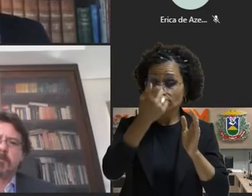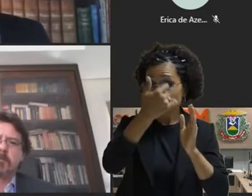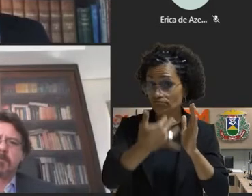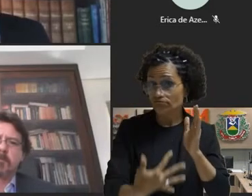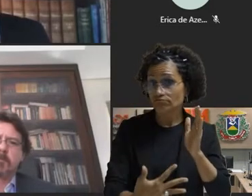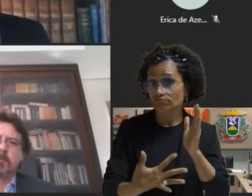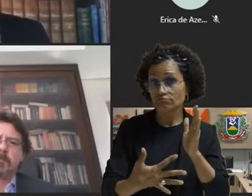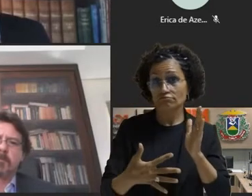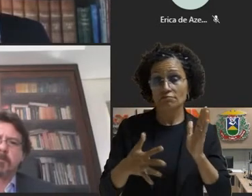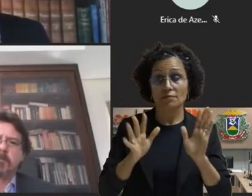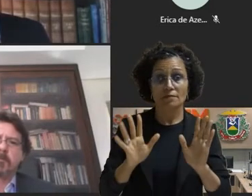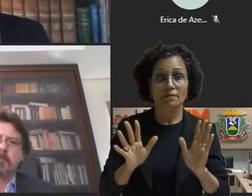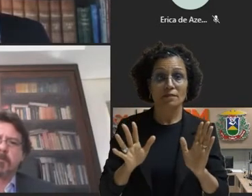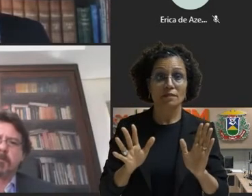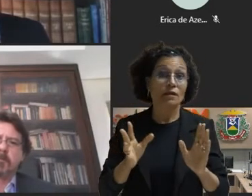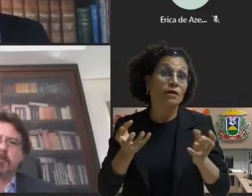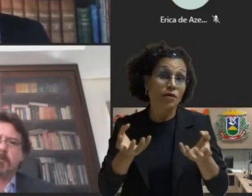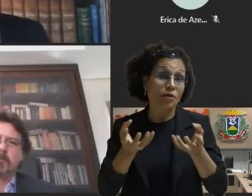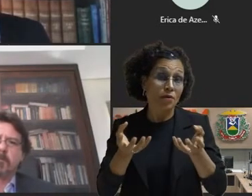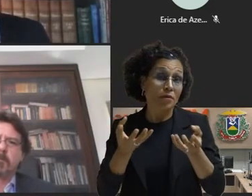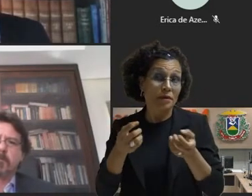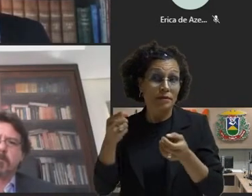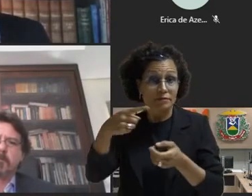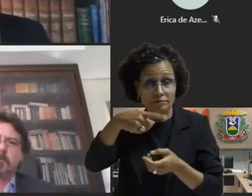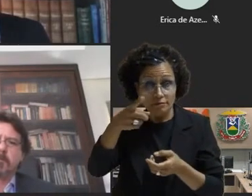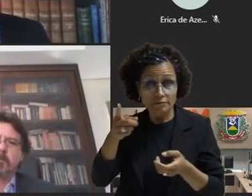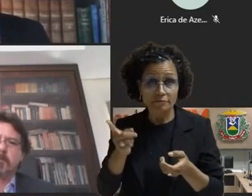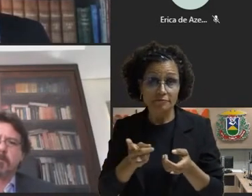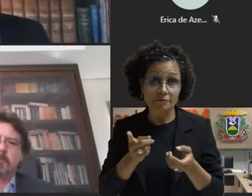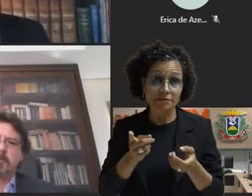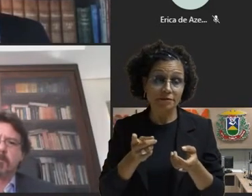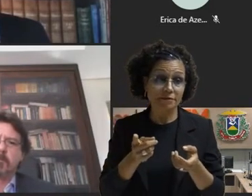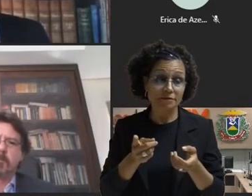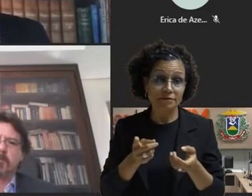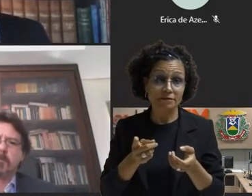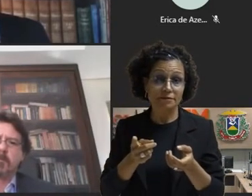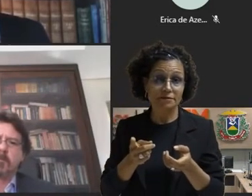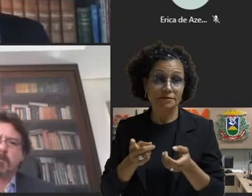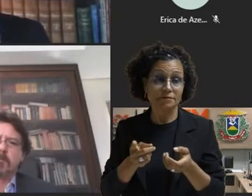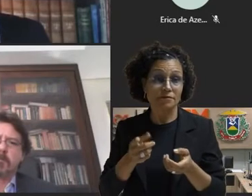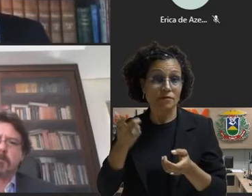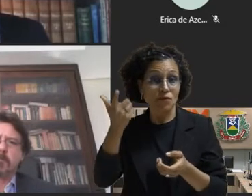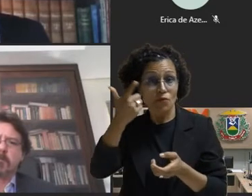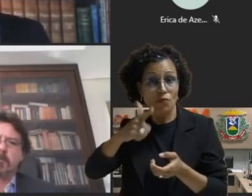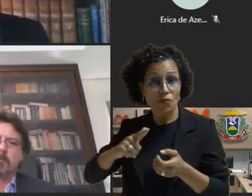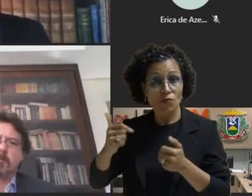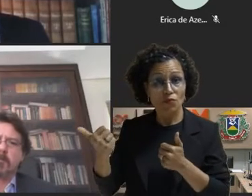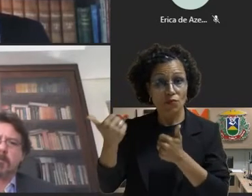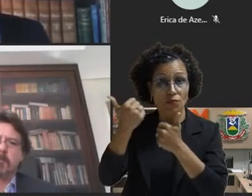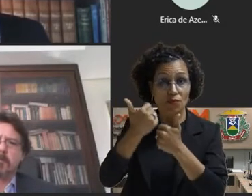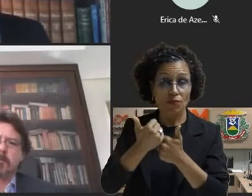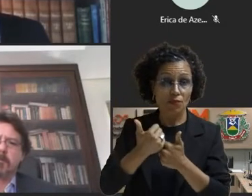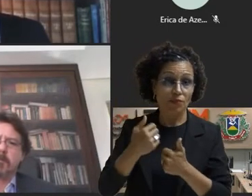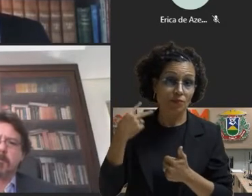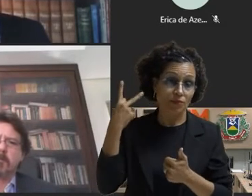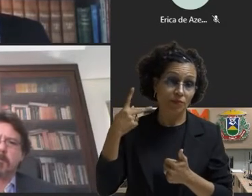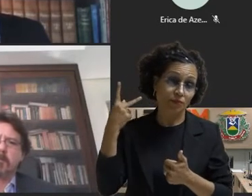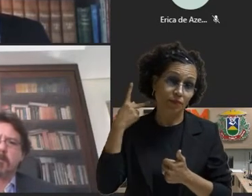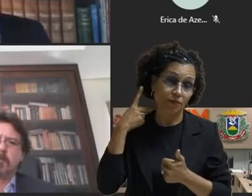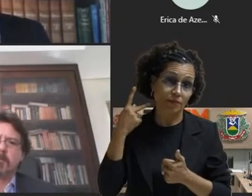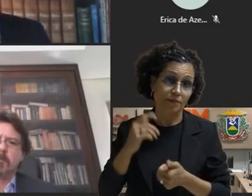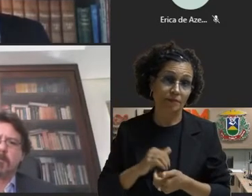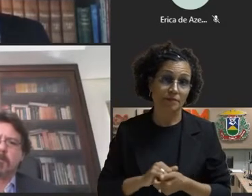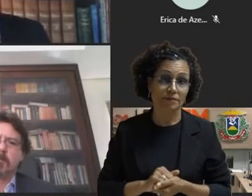que se tomasse providências para designar esse outro promotor. Os